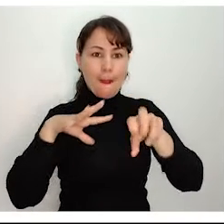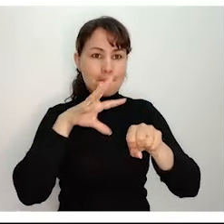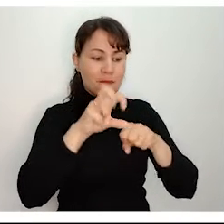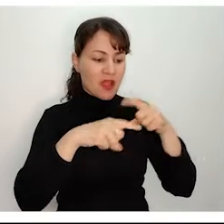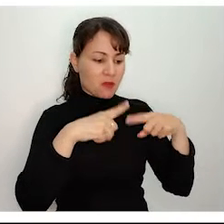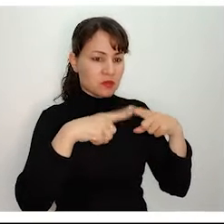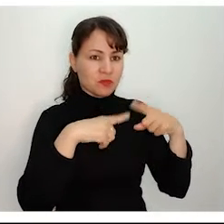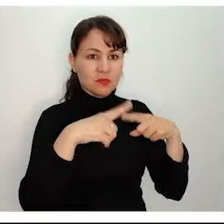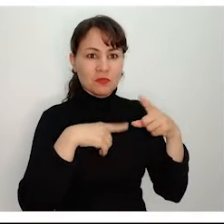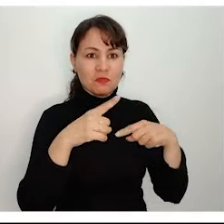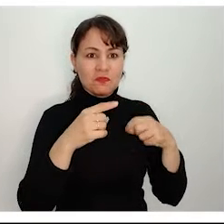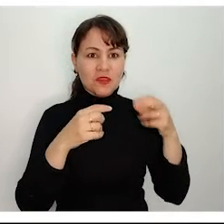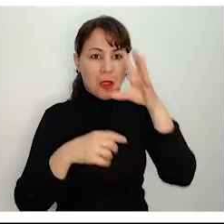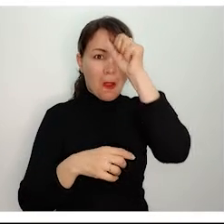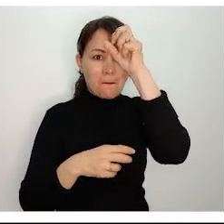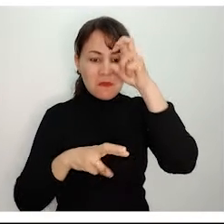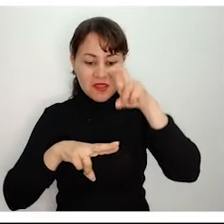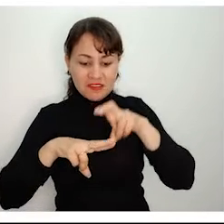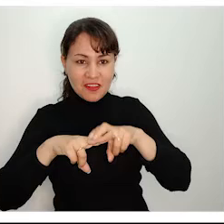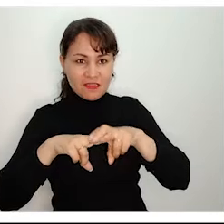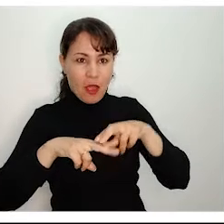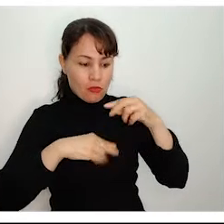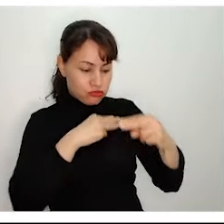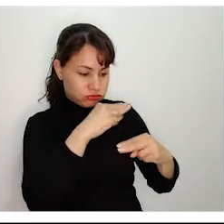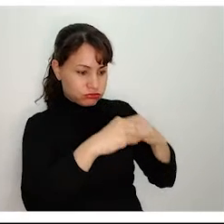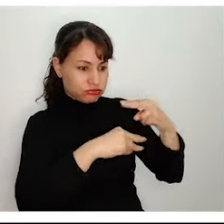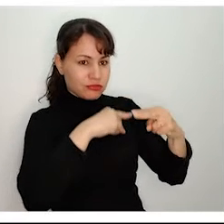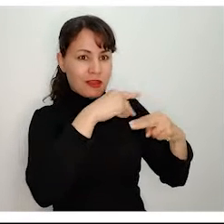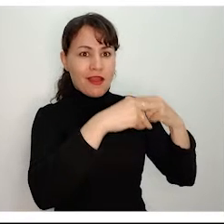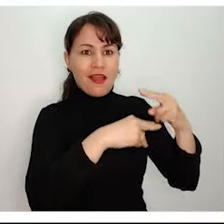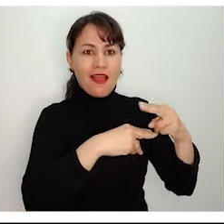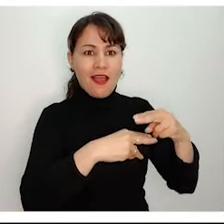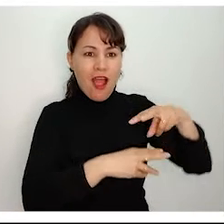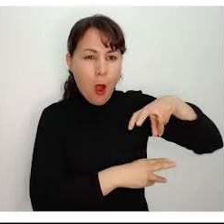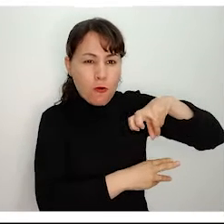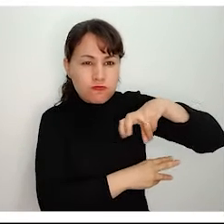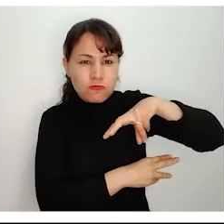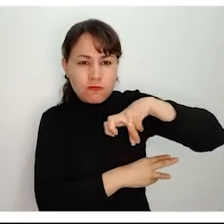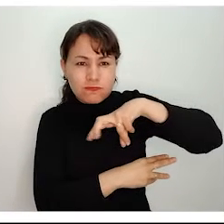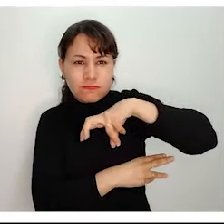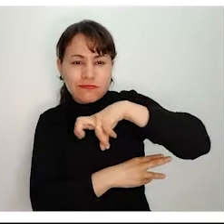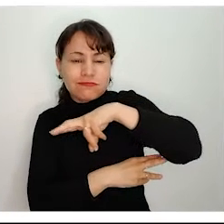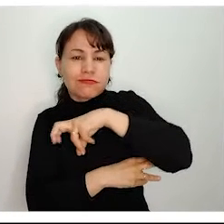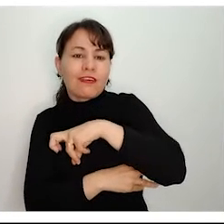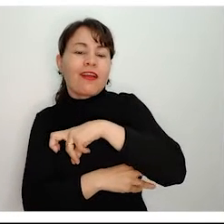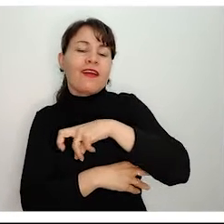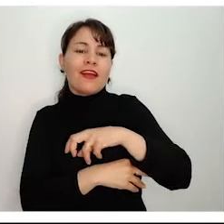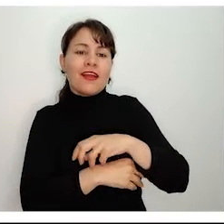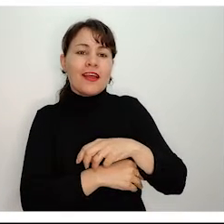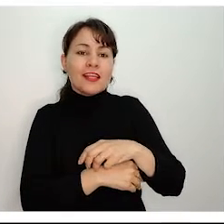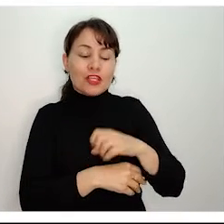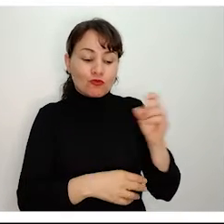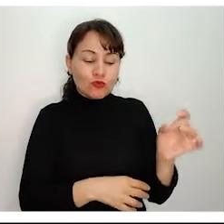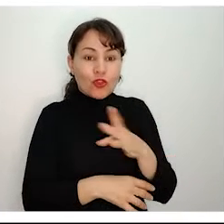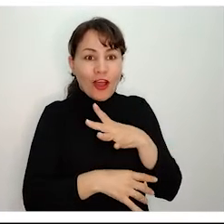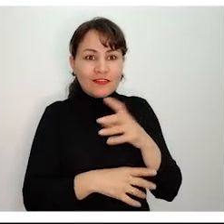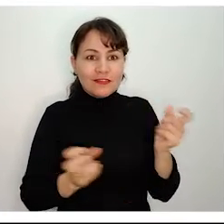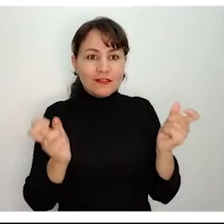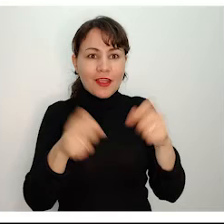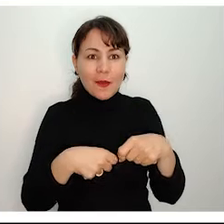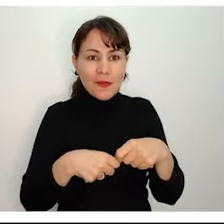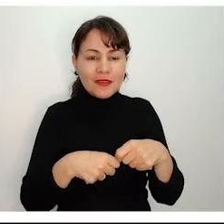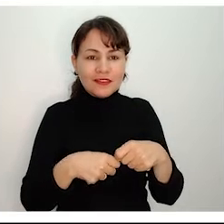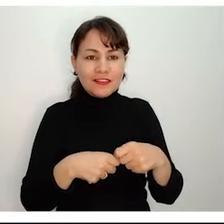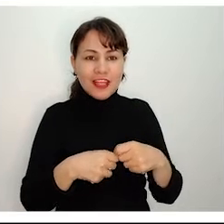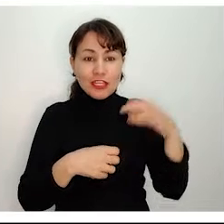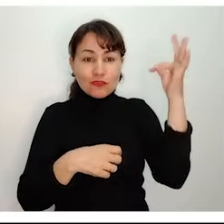pegar objetos, aprende a se sentar, a rolar, a engatinhar. Tudo isso são novas capacidades funcionais que